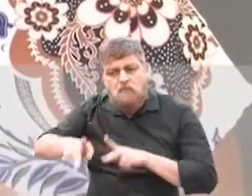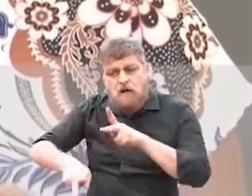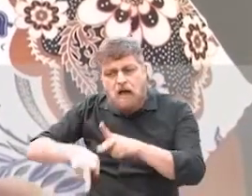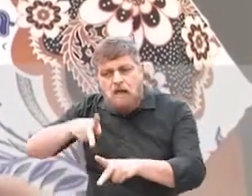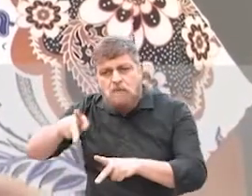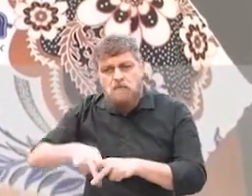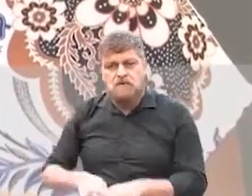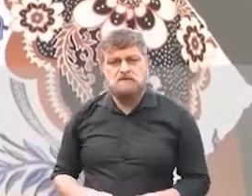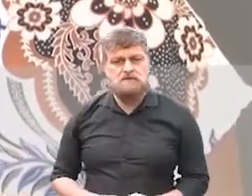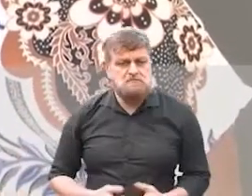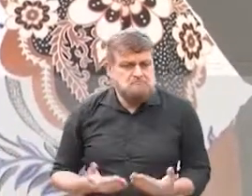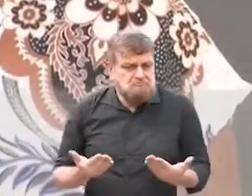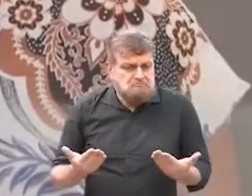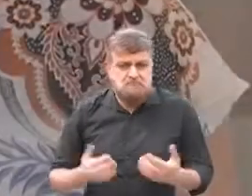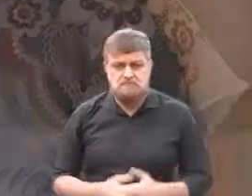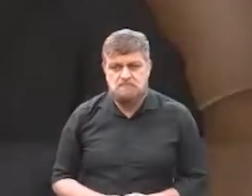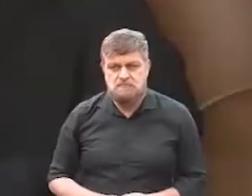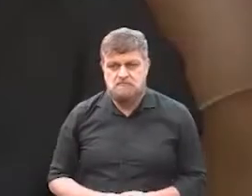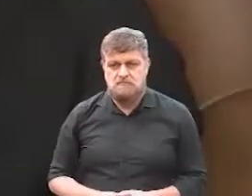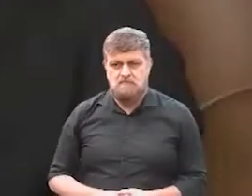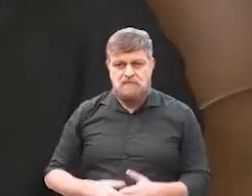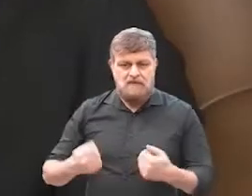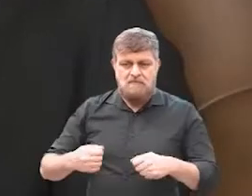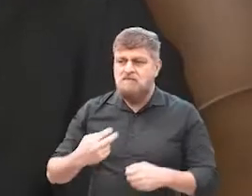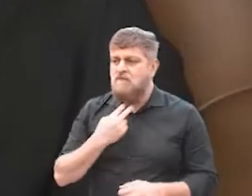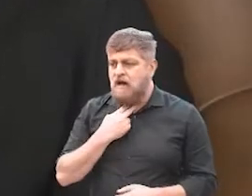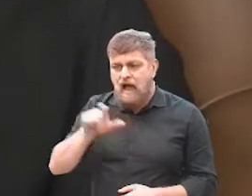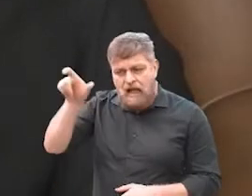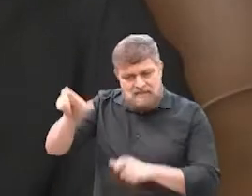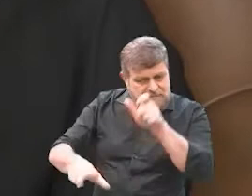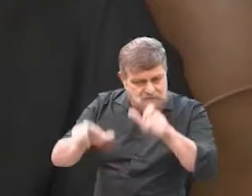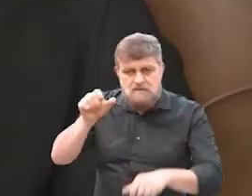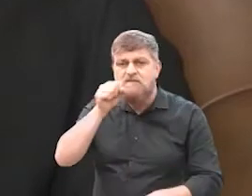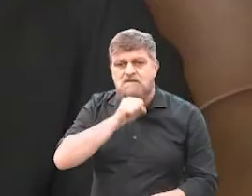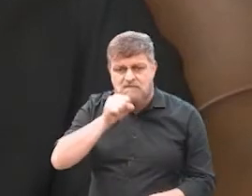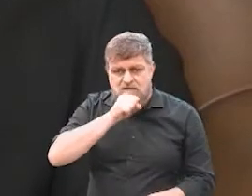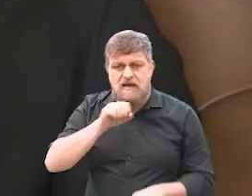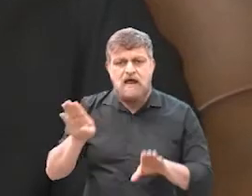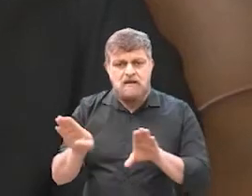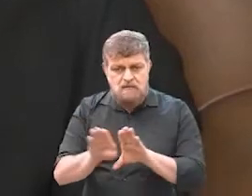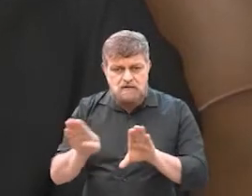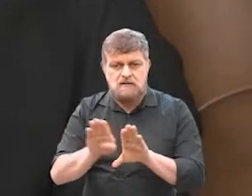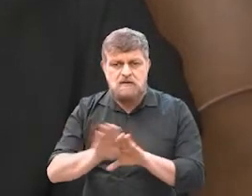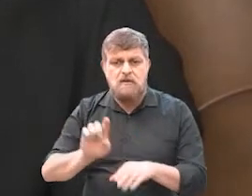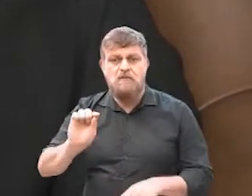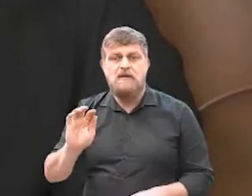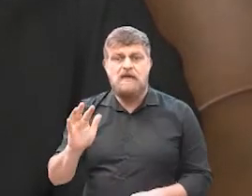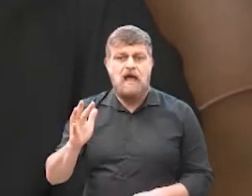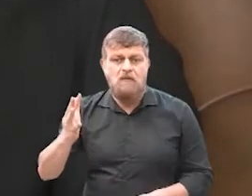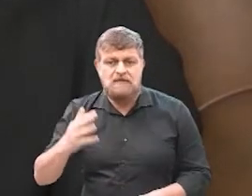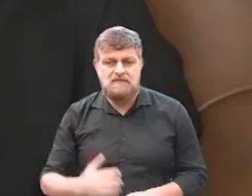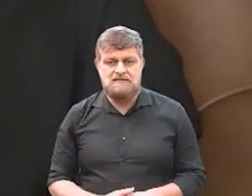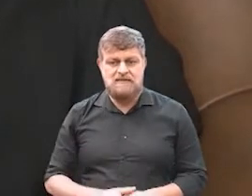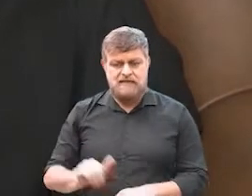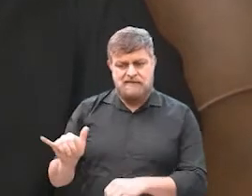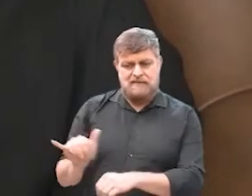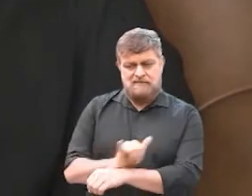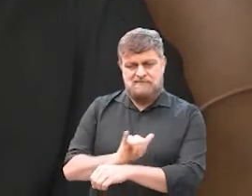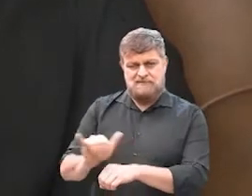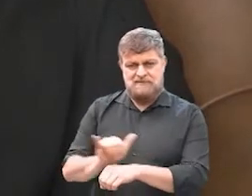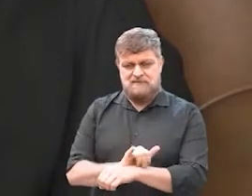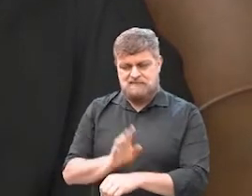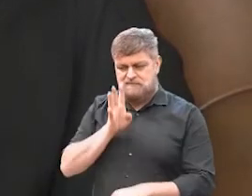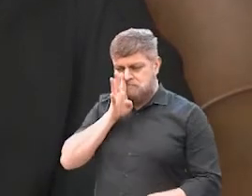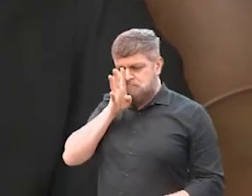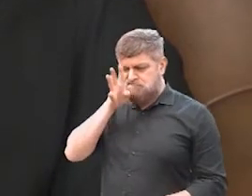conscientização dessa população que está vindo. Então, negar a velhice é também, por outro lado, uma